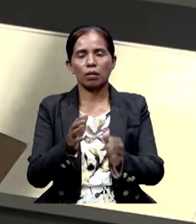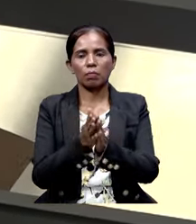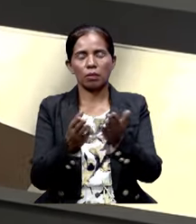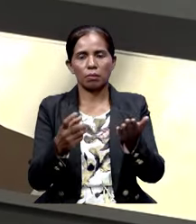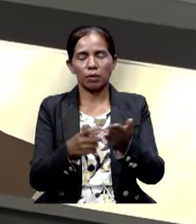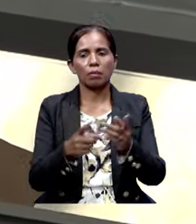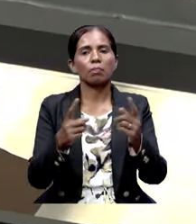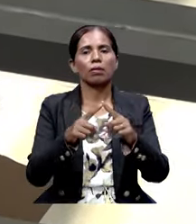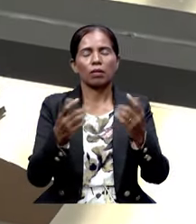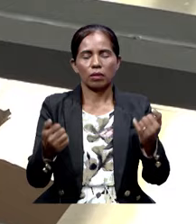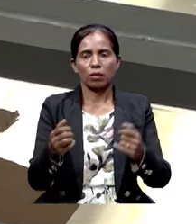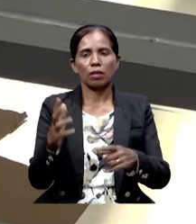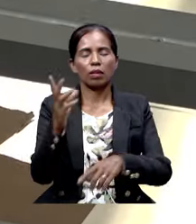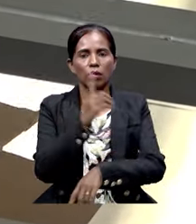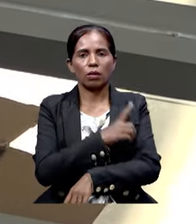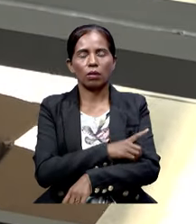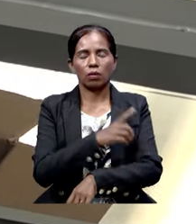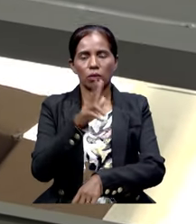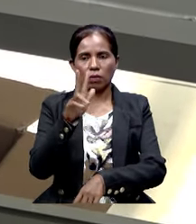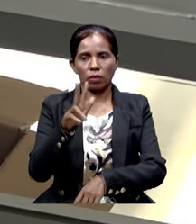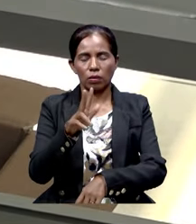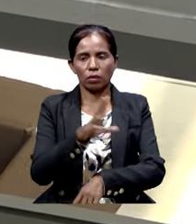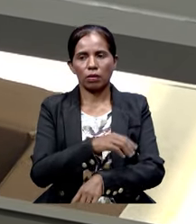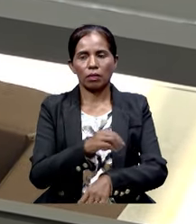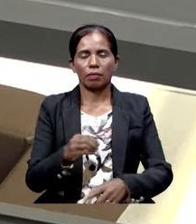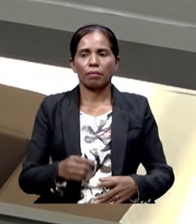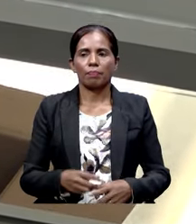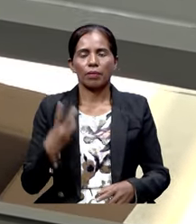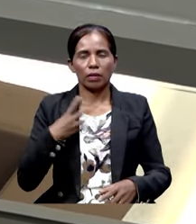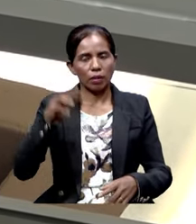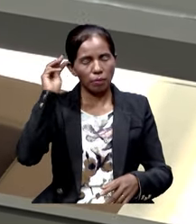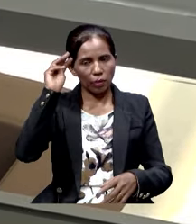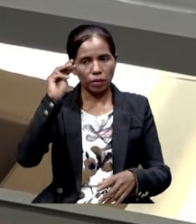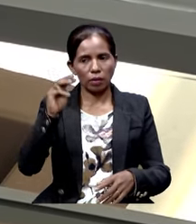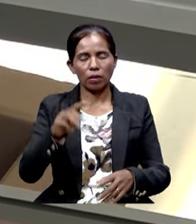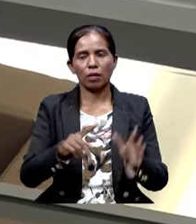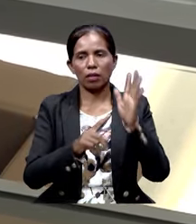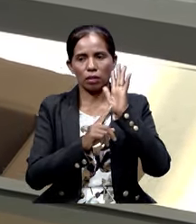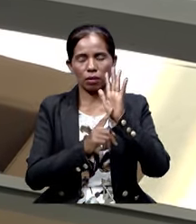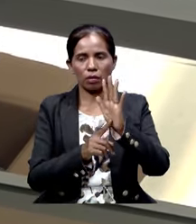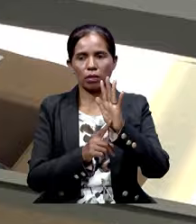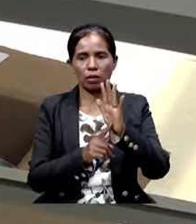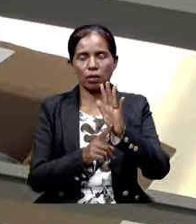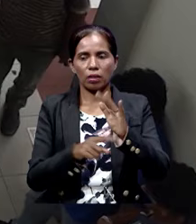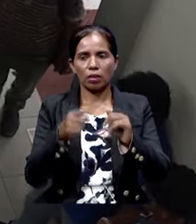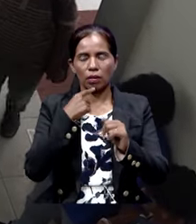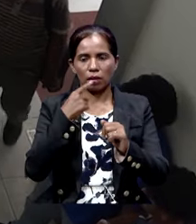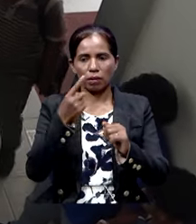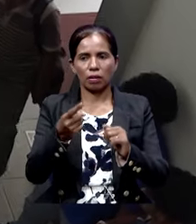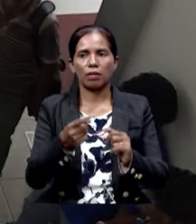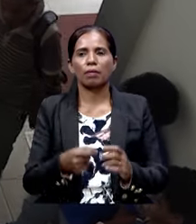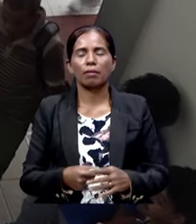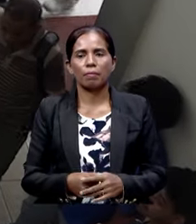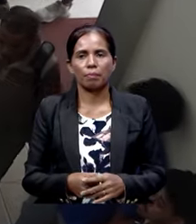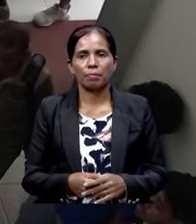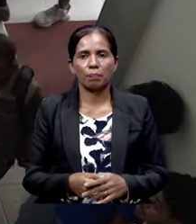Na realidade, ele disse que o ministério, né? Tinha ministério, começa a forçar, né? E a média, que